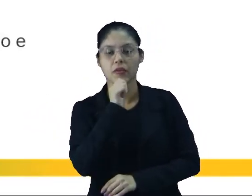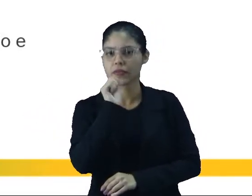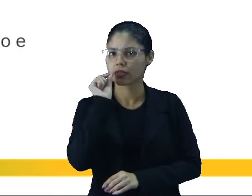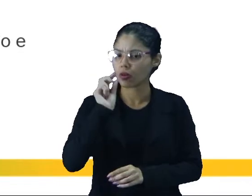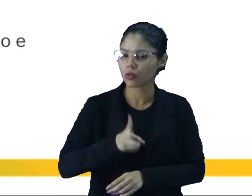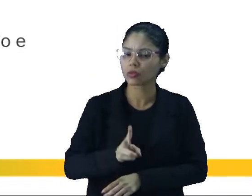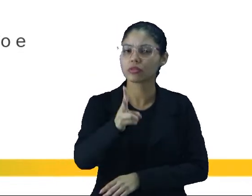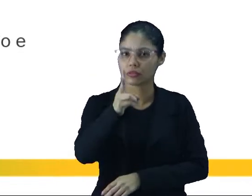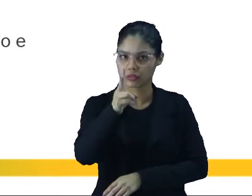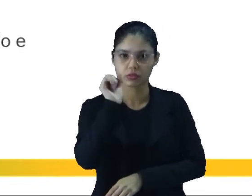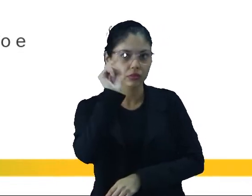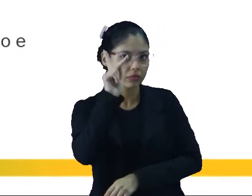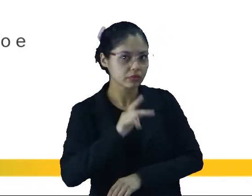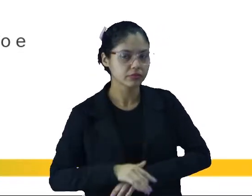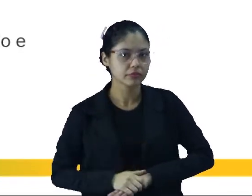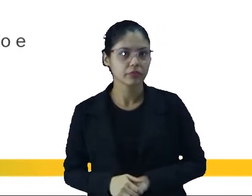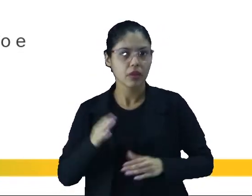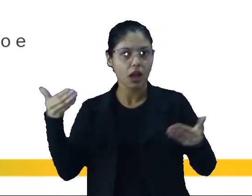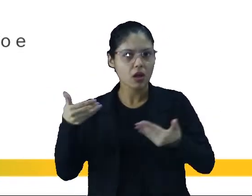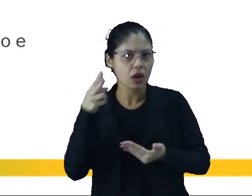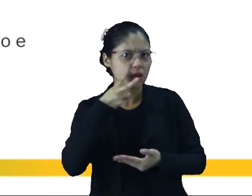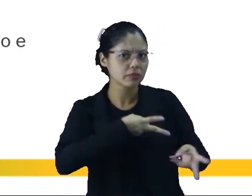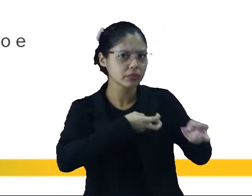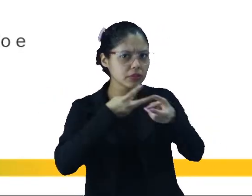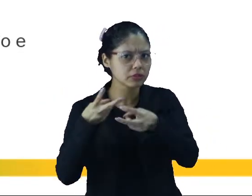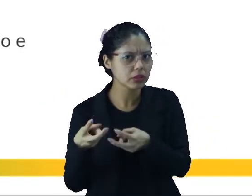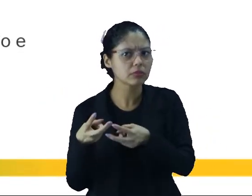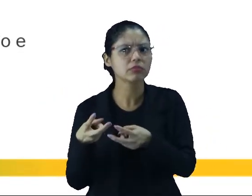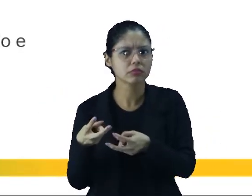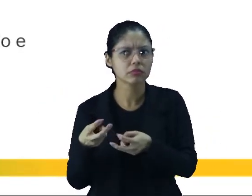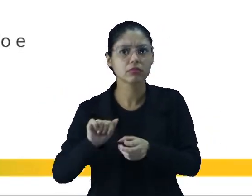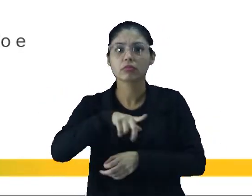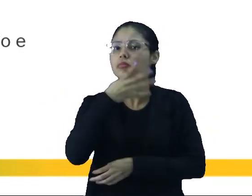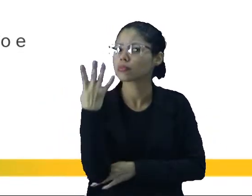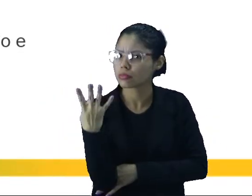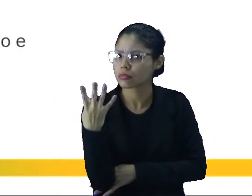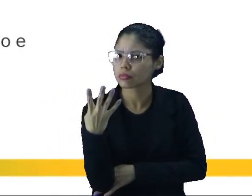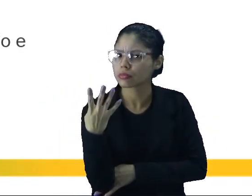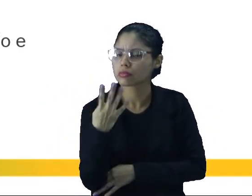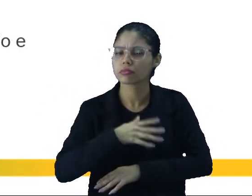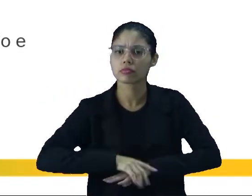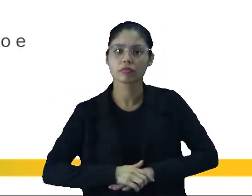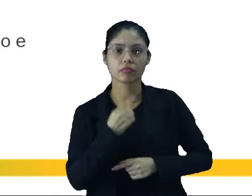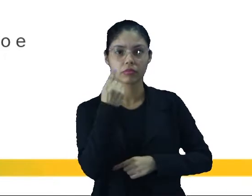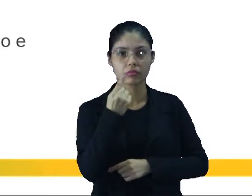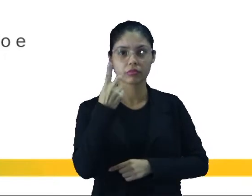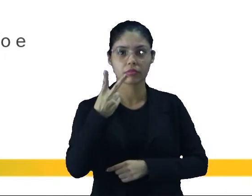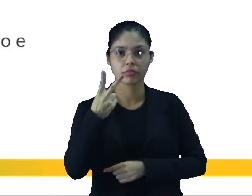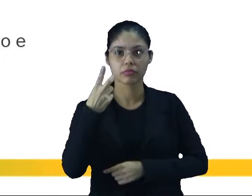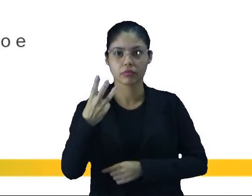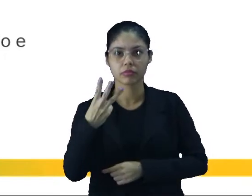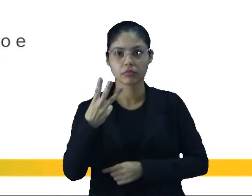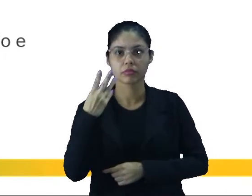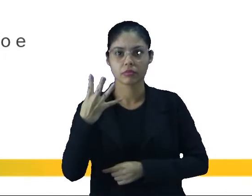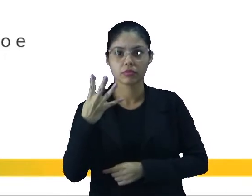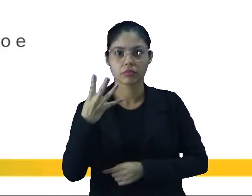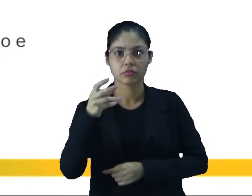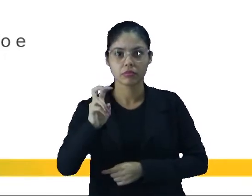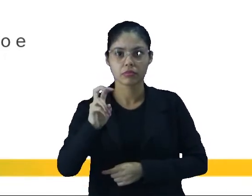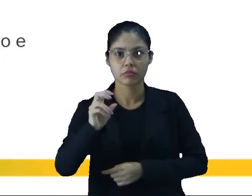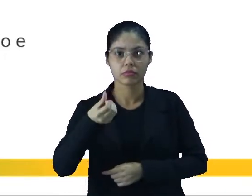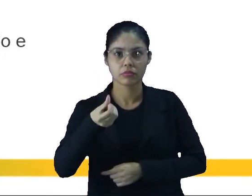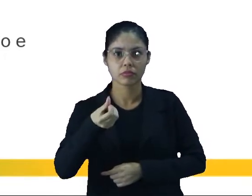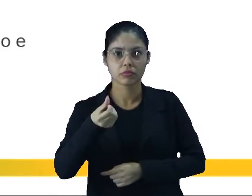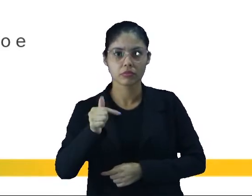aqui é constante, tá? Agora observa, quantos termos tem aqui? Bora contar? 1, 2, 3,